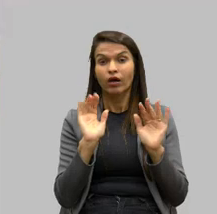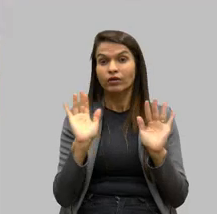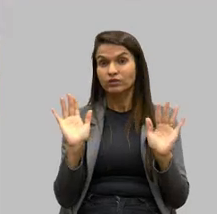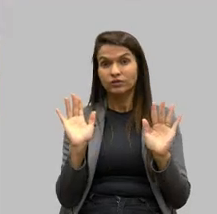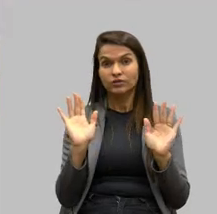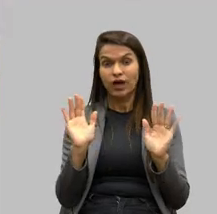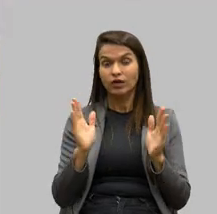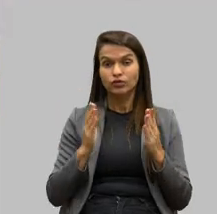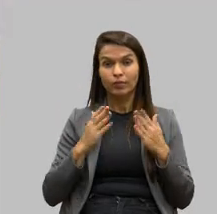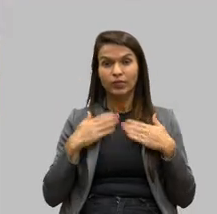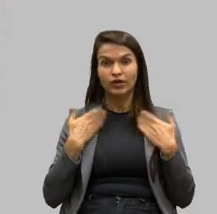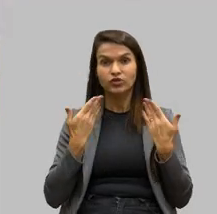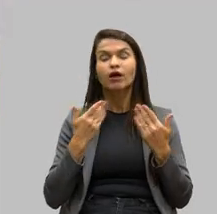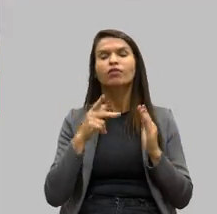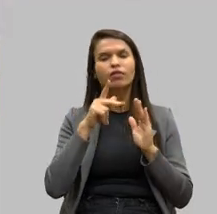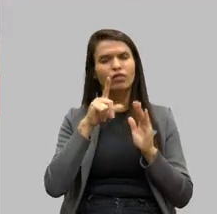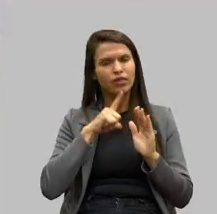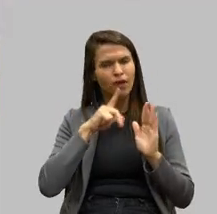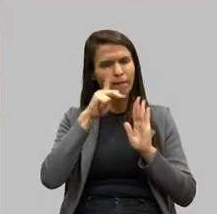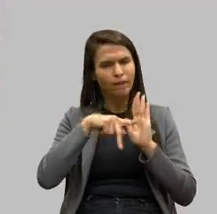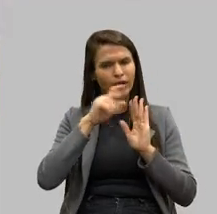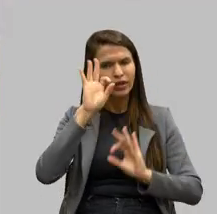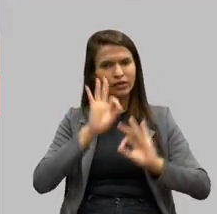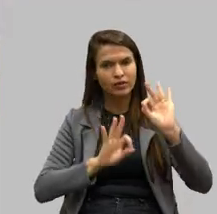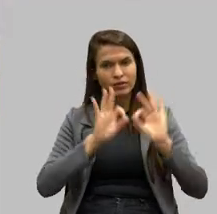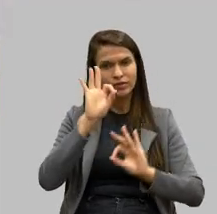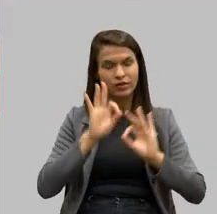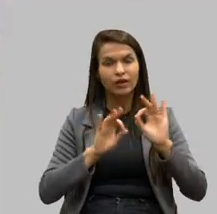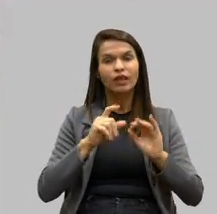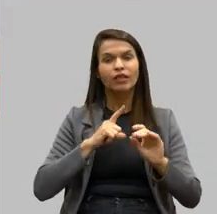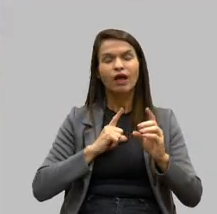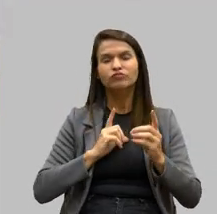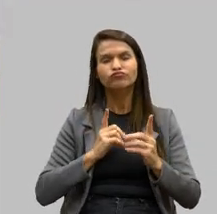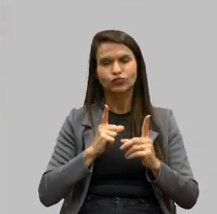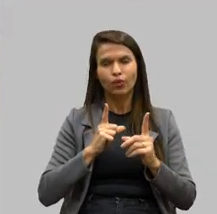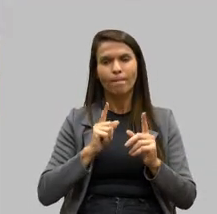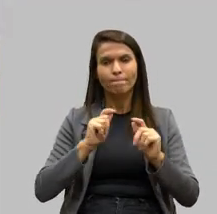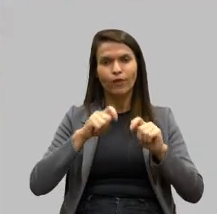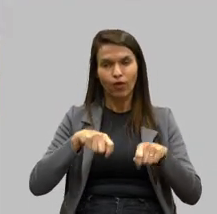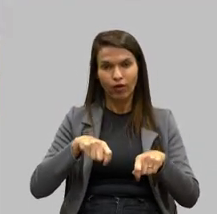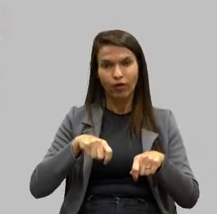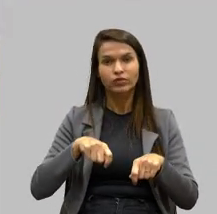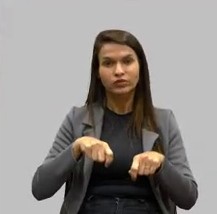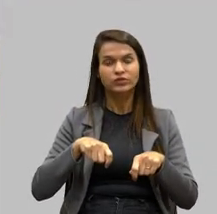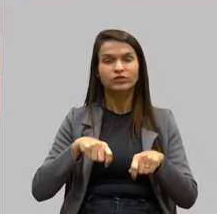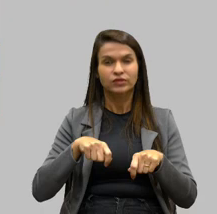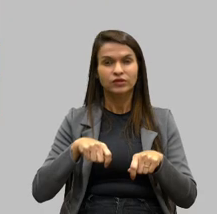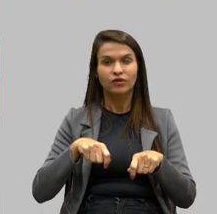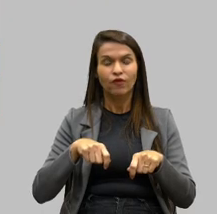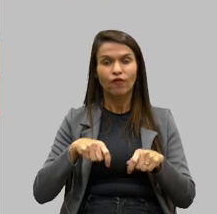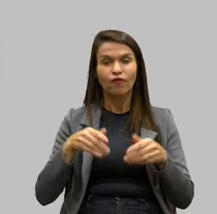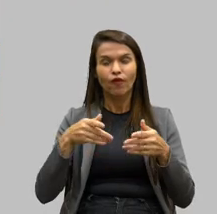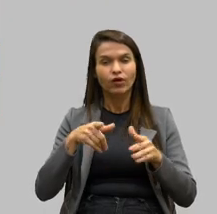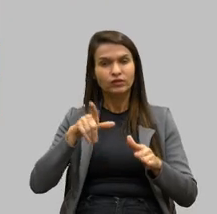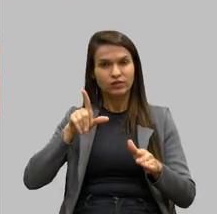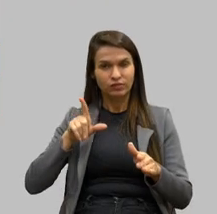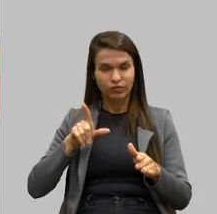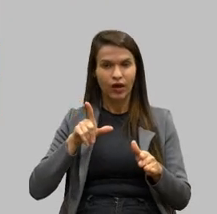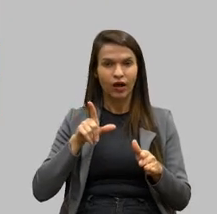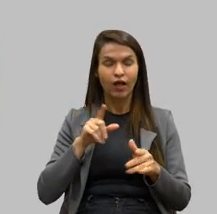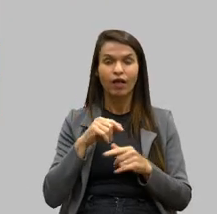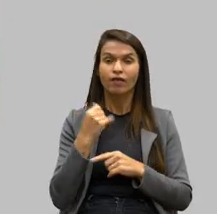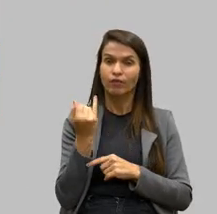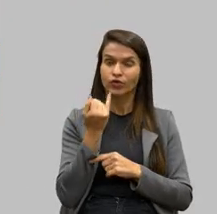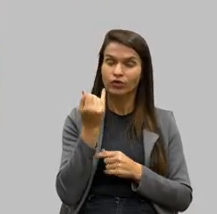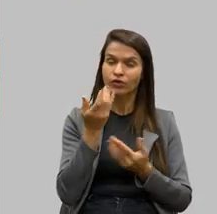surpreendido, tem um planejamento, inclusive tem uma dinâmica em você pode se antecipar a ela, e acho isso muito importante. Então, quero